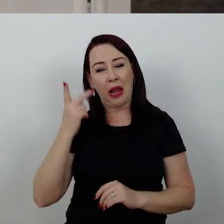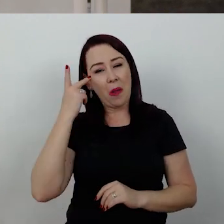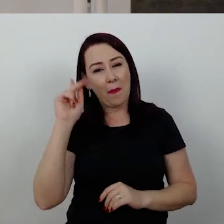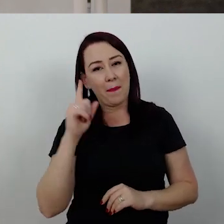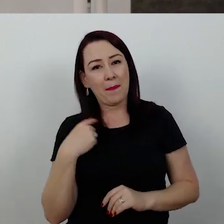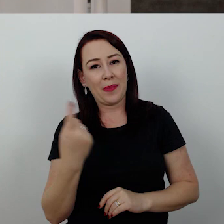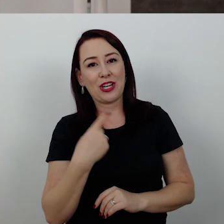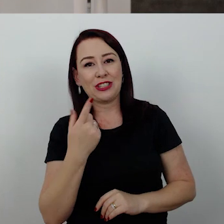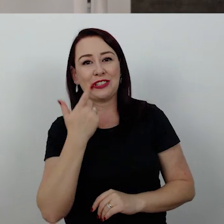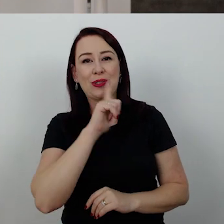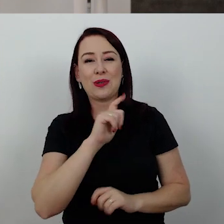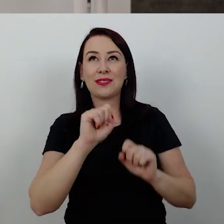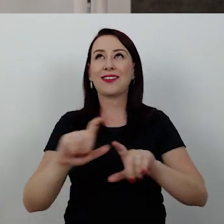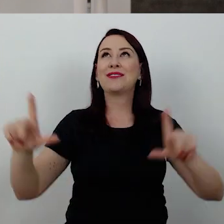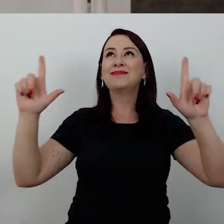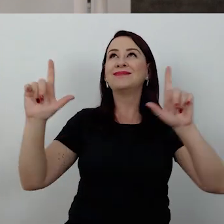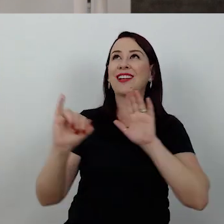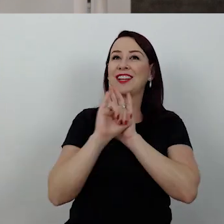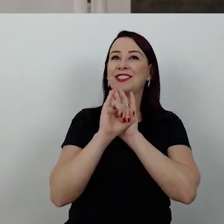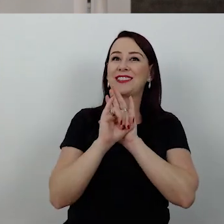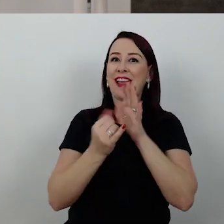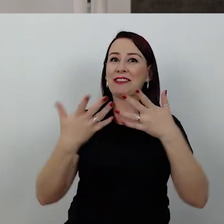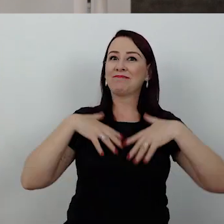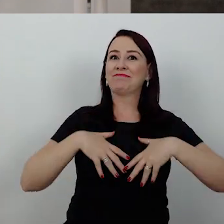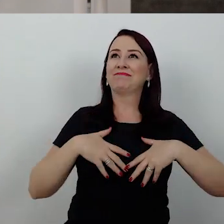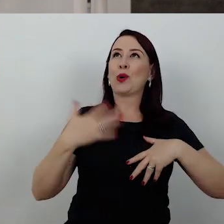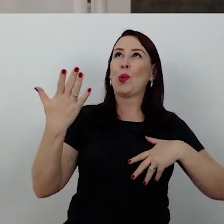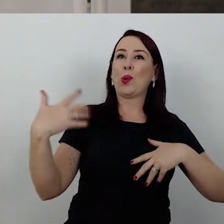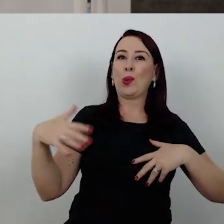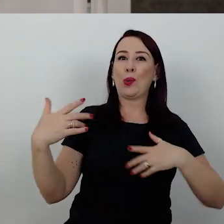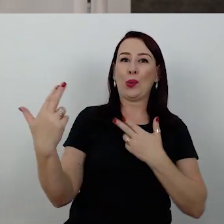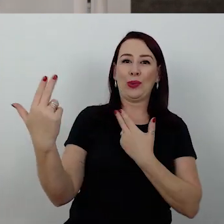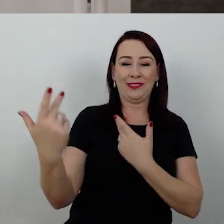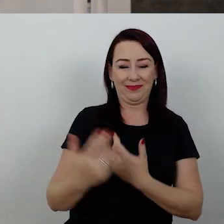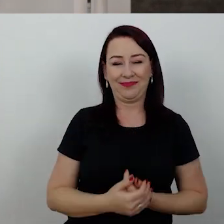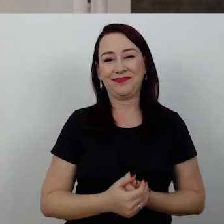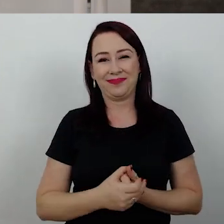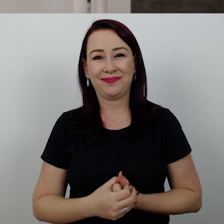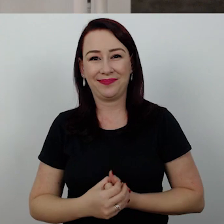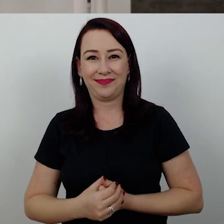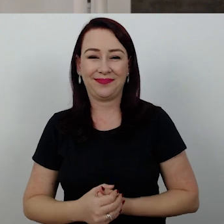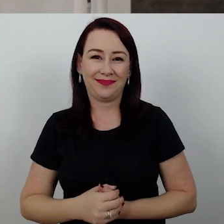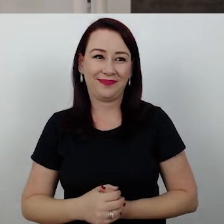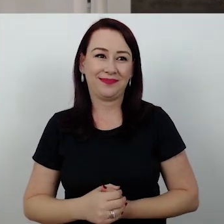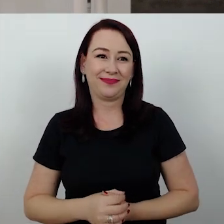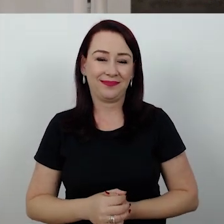consiga se ver na tela e ter essa sensação de pertencimento que é tão preciosa.